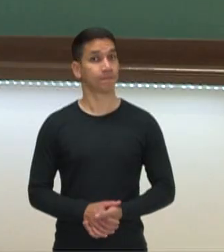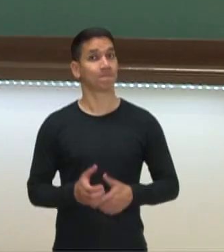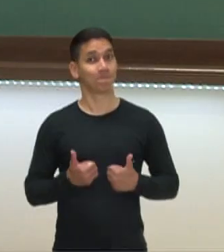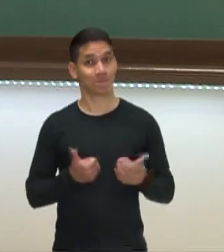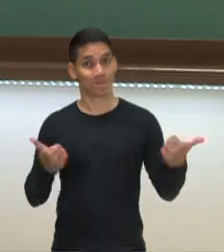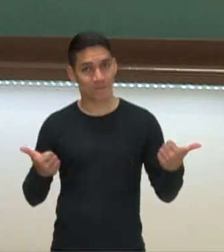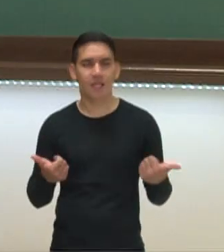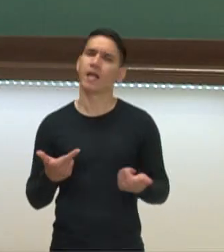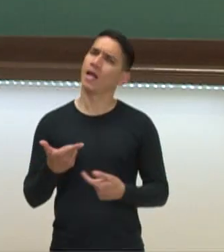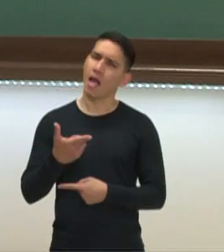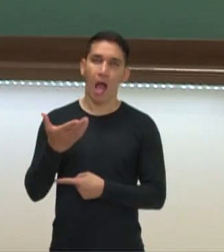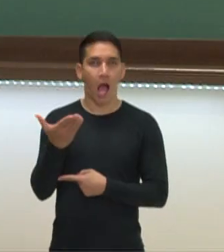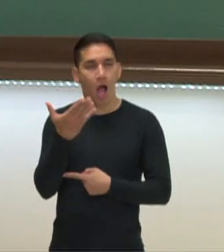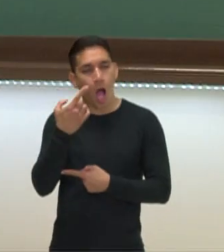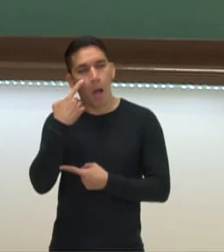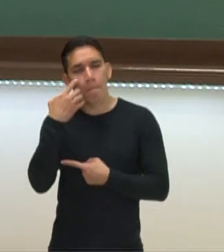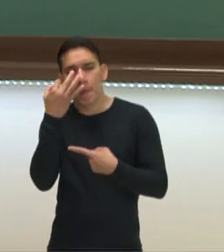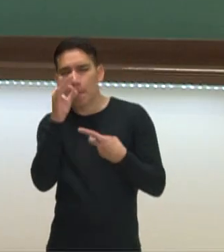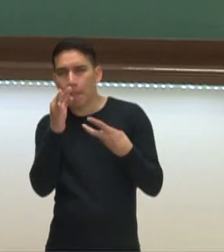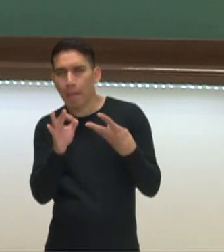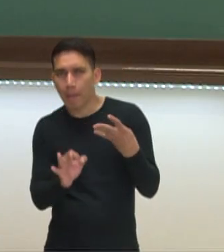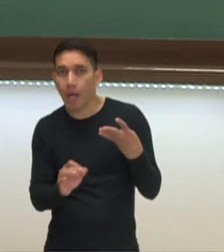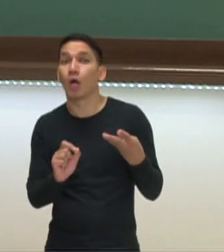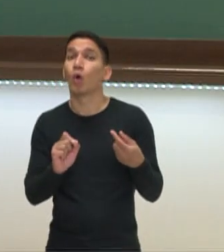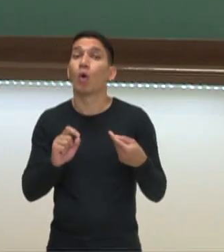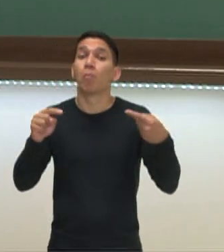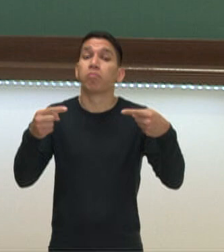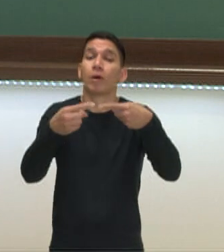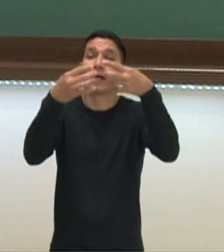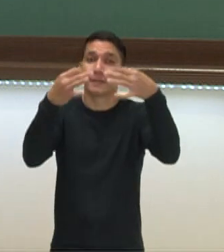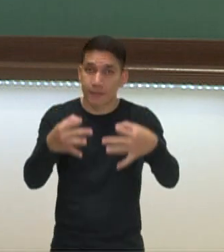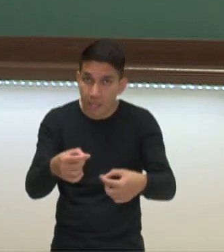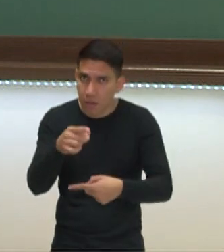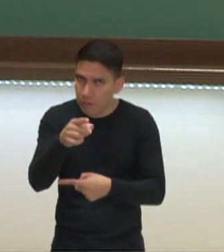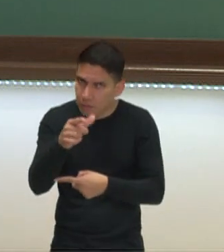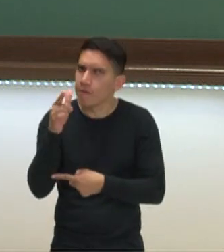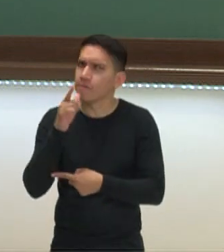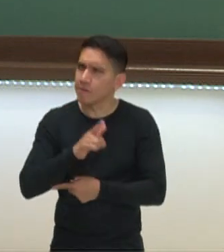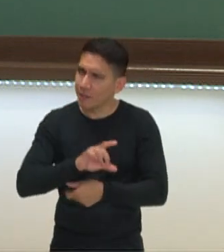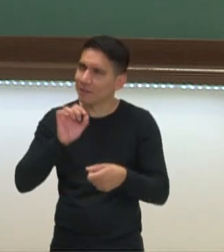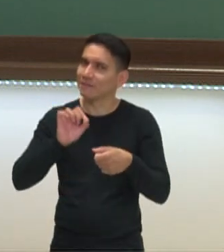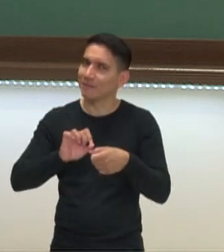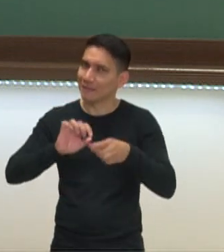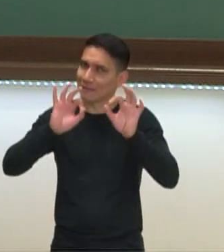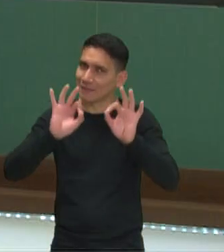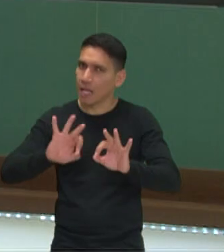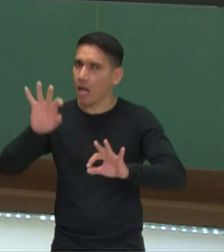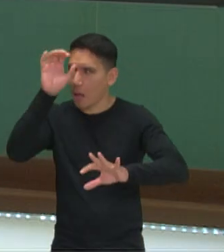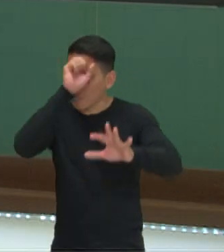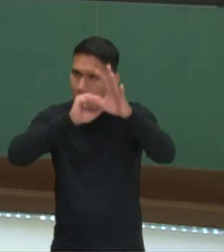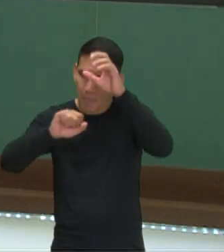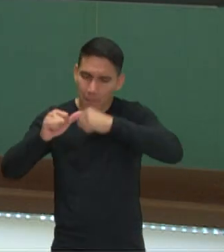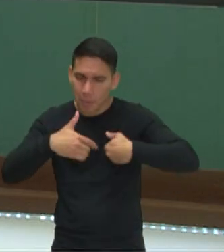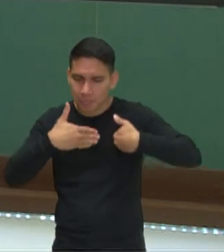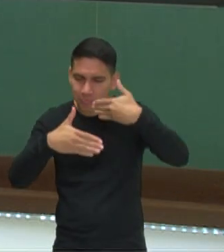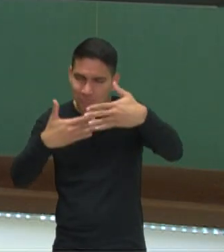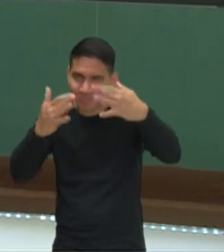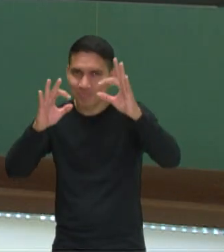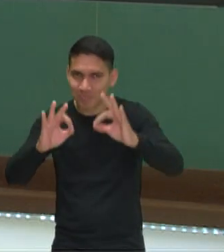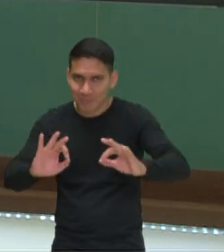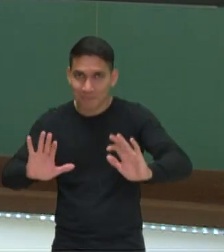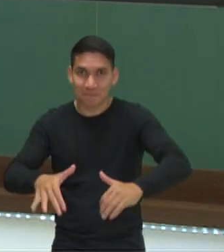Muito bem, vamos corrigir, vamos confirmar que você realmente está aprendendo, está caminhando